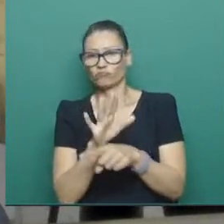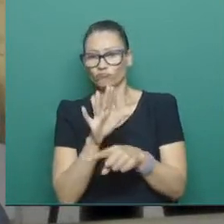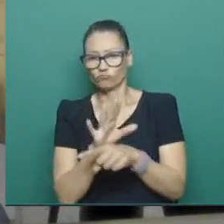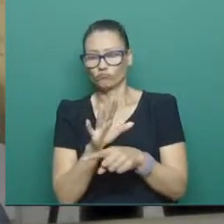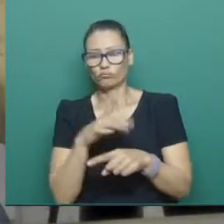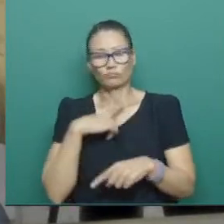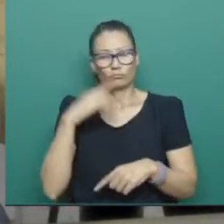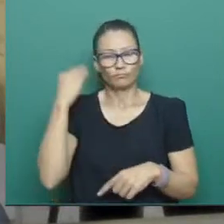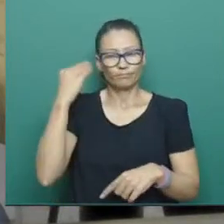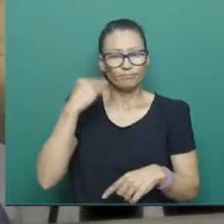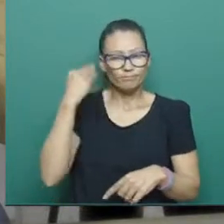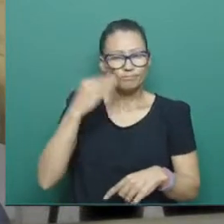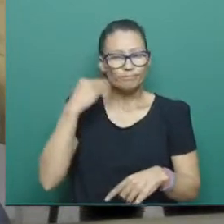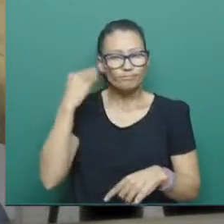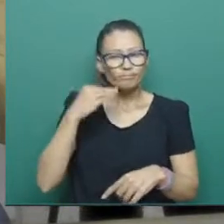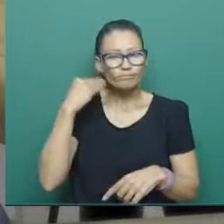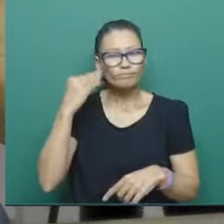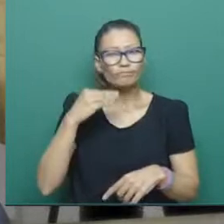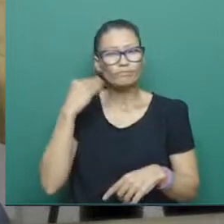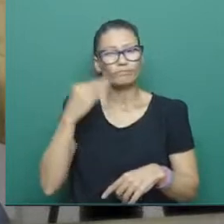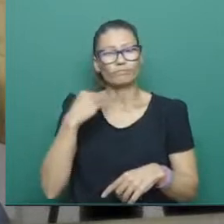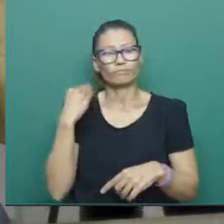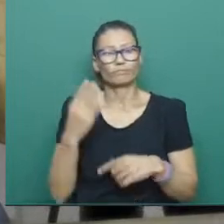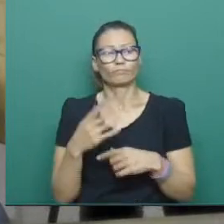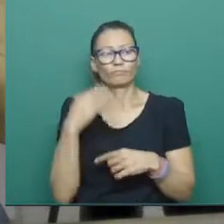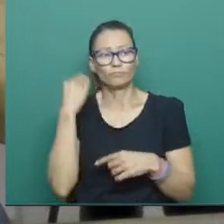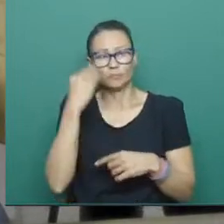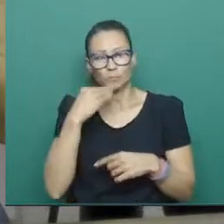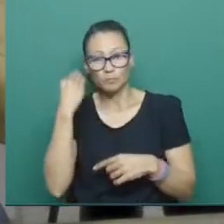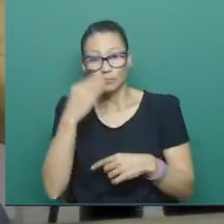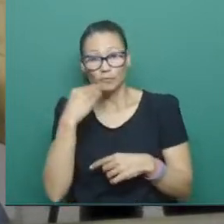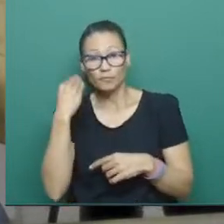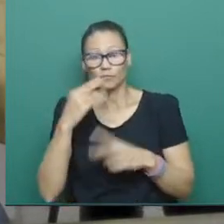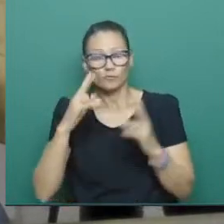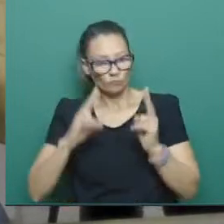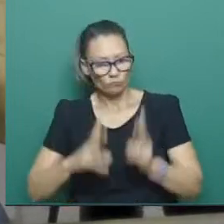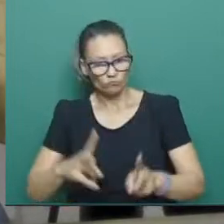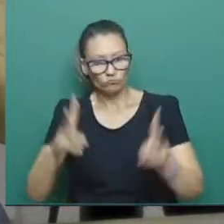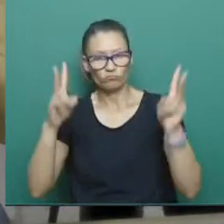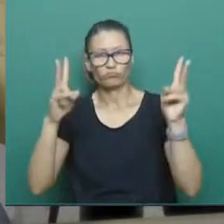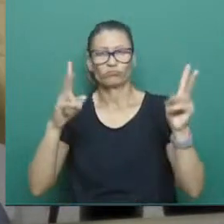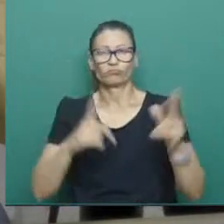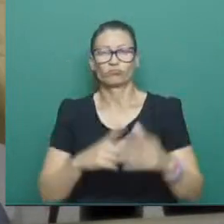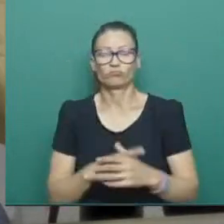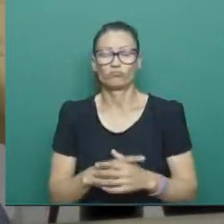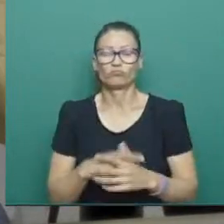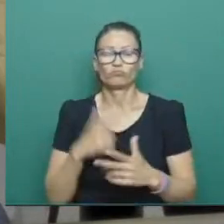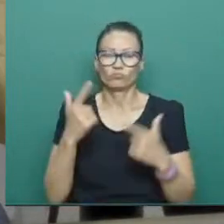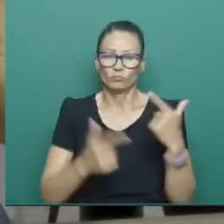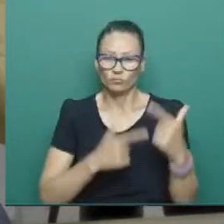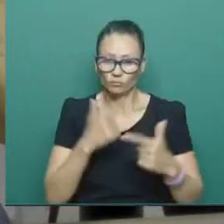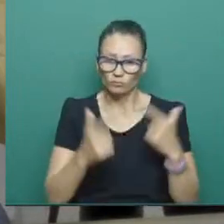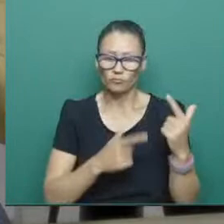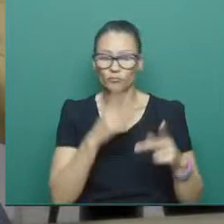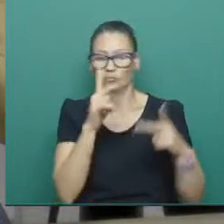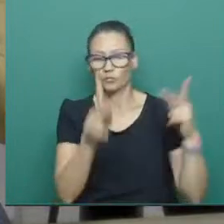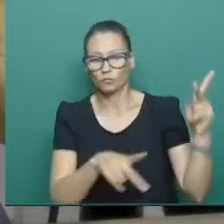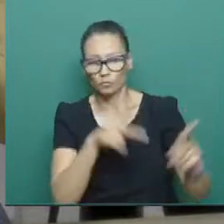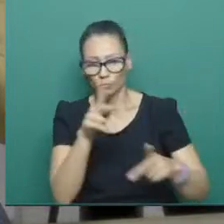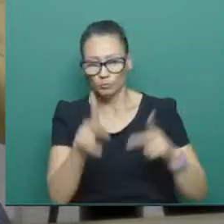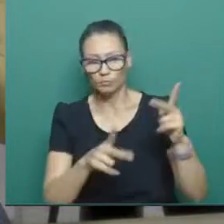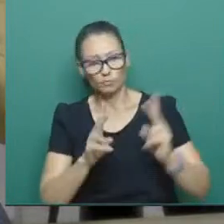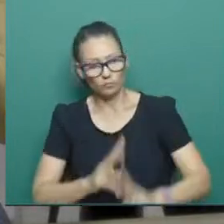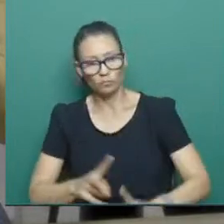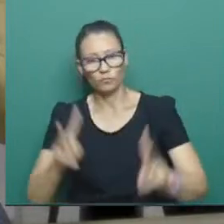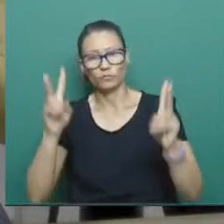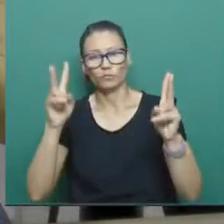experiência gigantesca, que é o que é a experiência da continuidade. Serviços públicos precisam de continuidade.